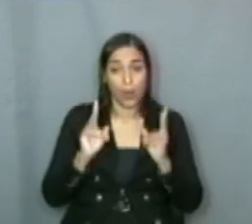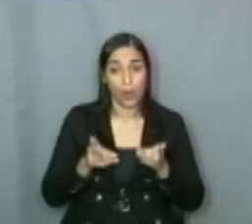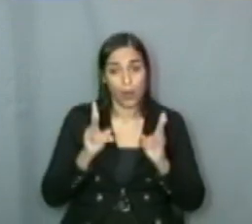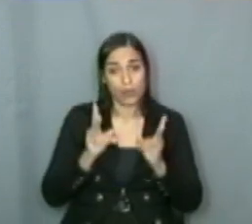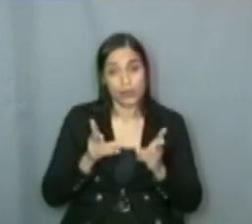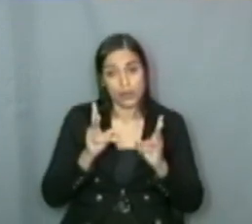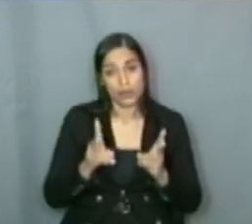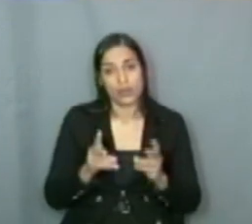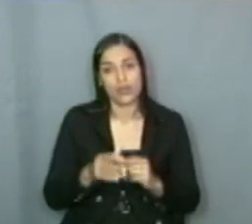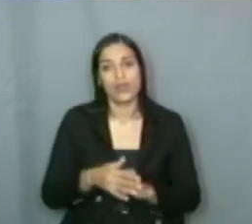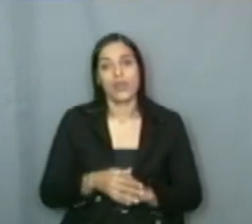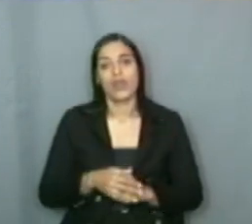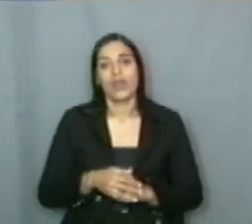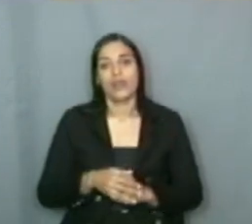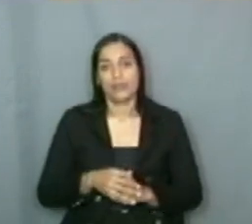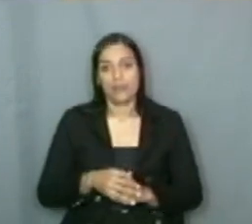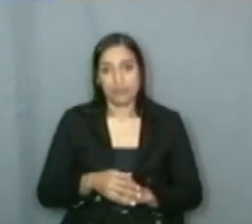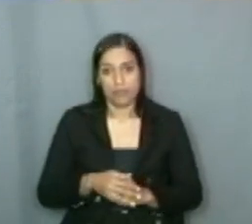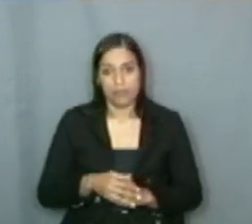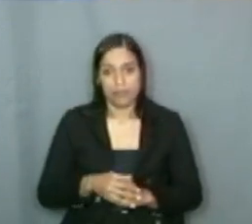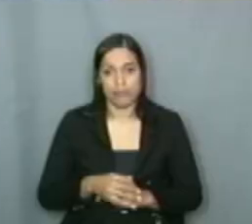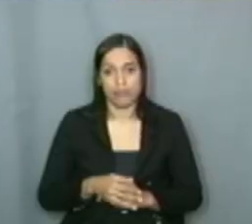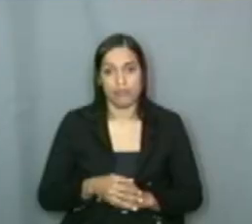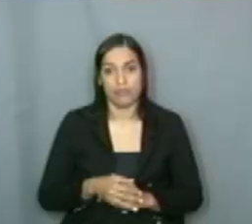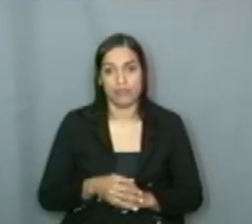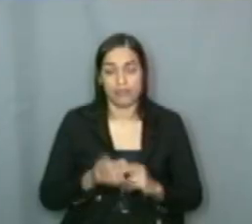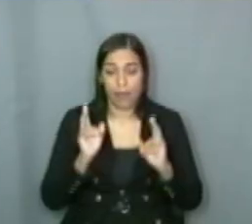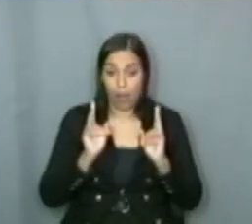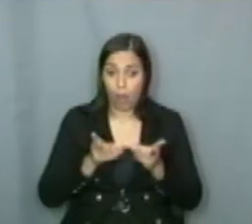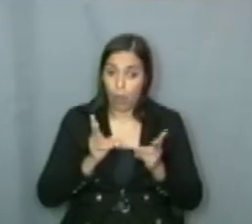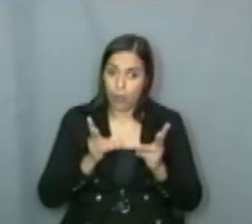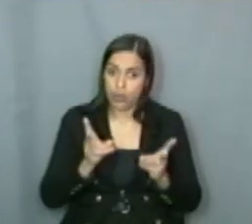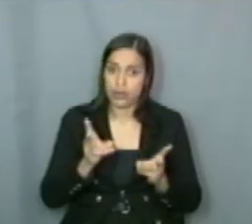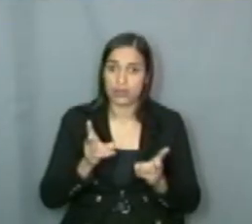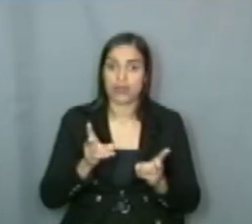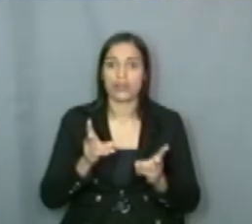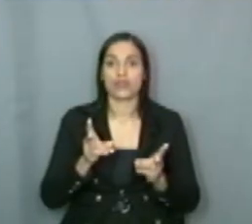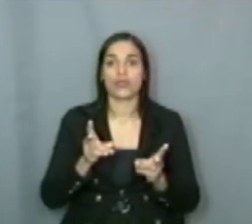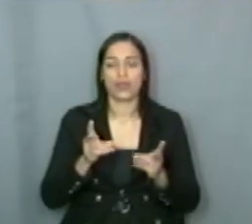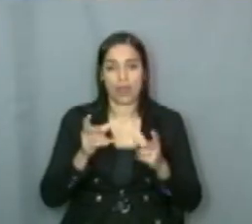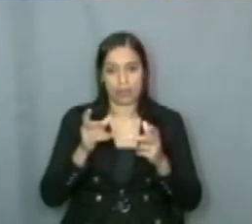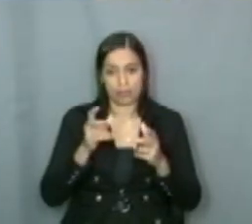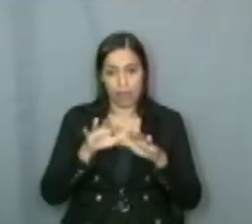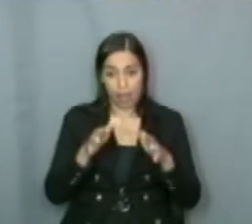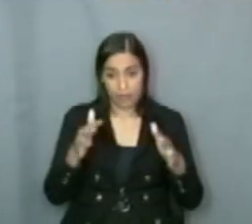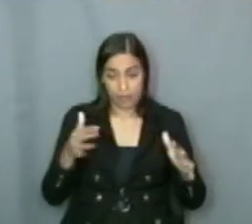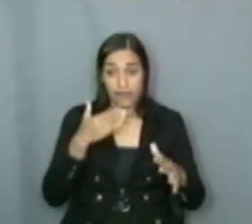deixando quem passa pela orla na... Você sabe o que eu ia falar.